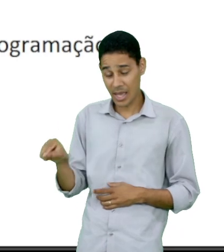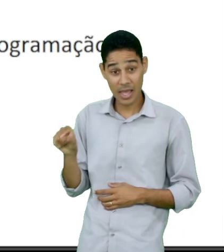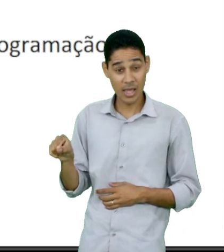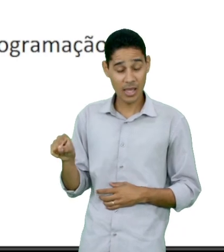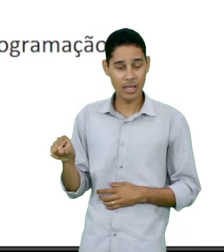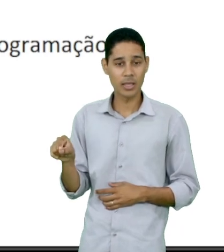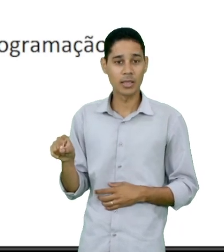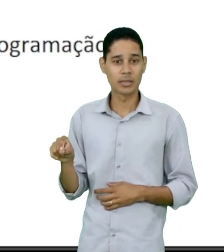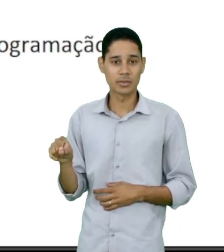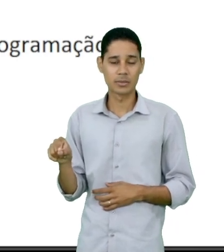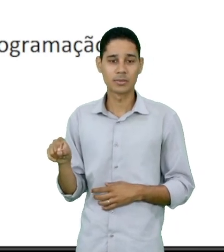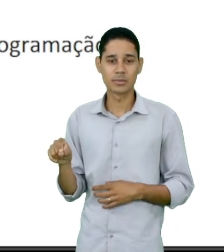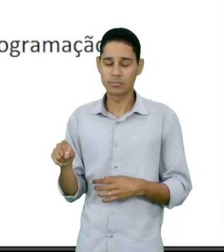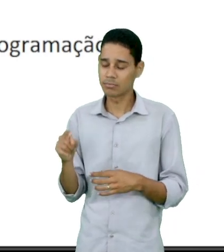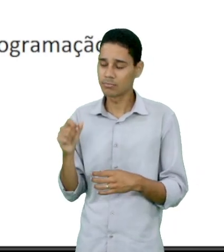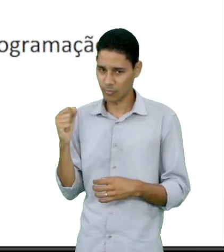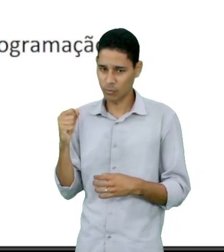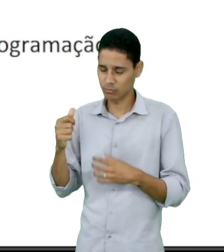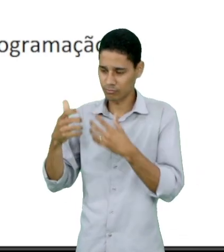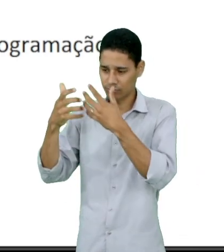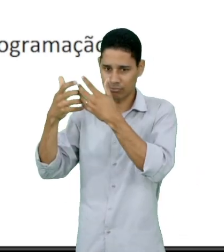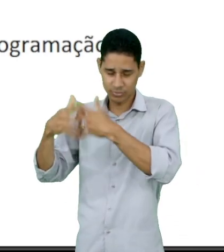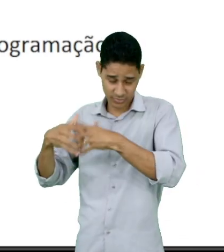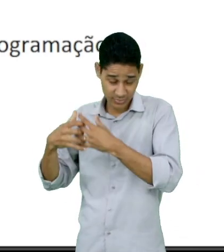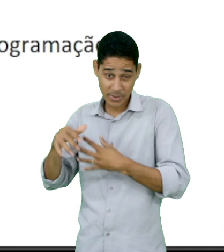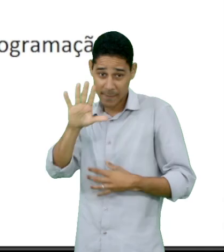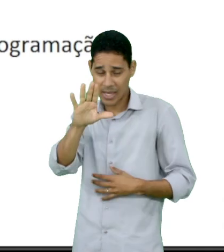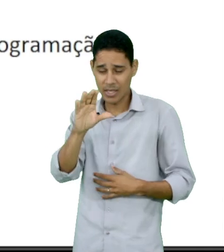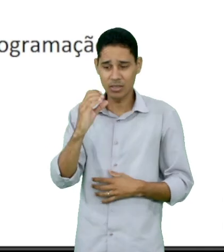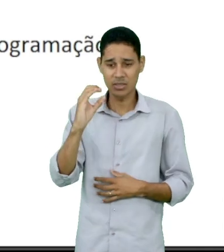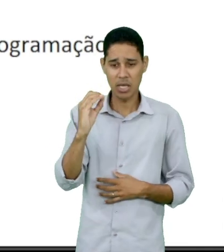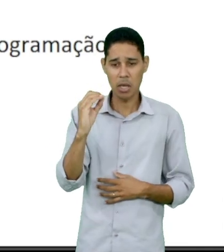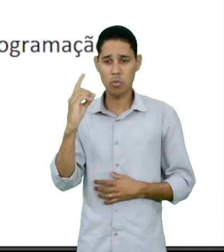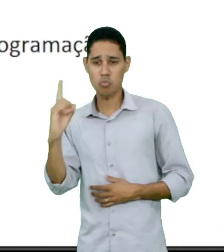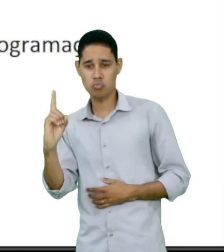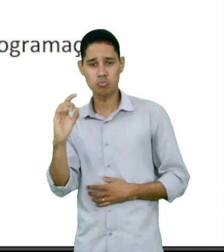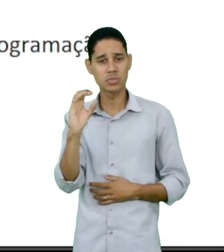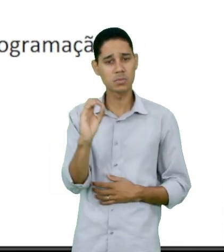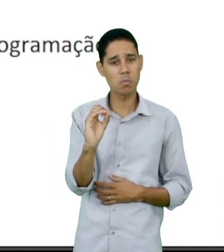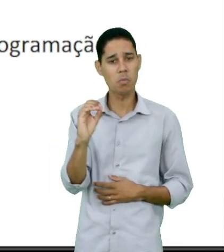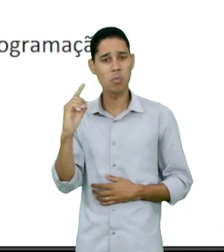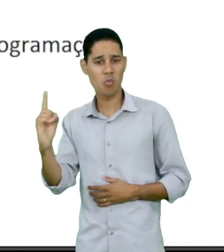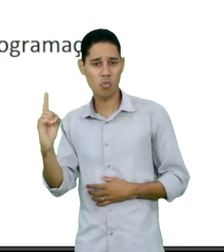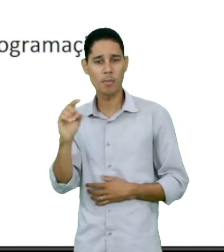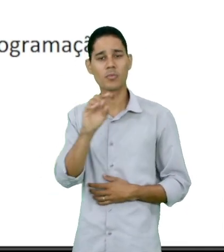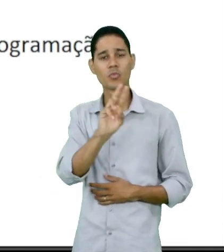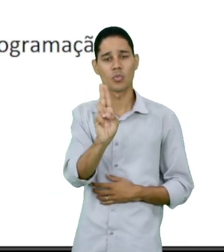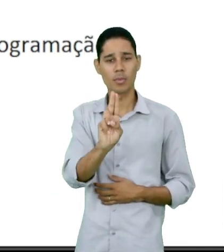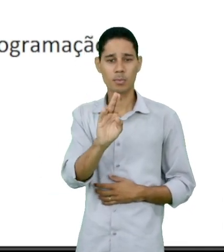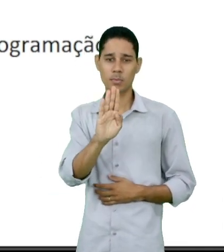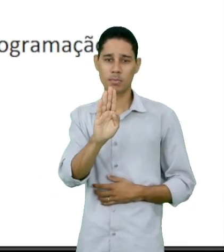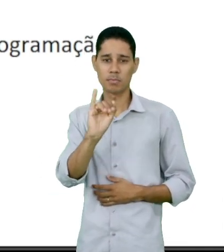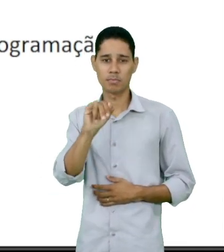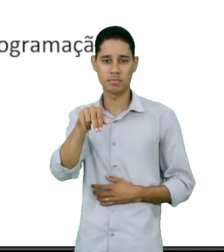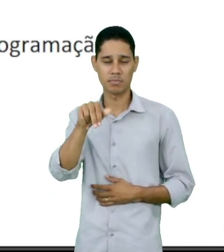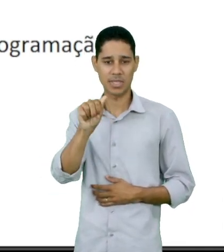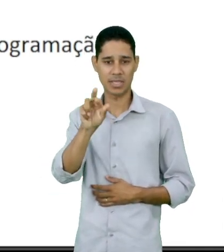mas ele usa 0 e 1, tá? Ele é uma máquina totalmente binária. Eu coloquei no e-book